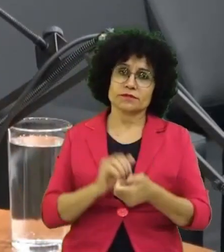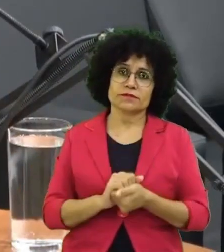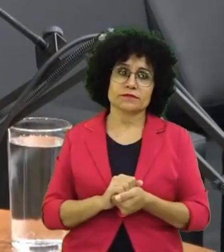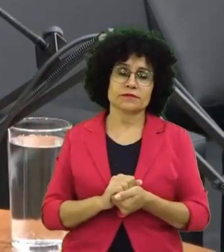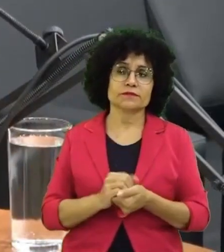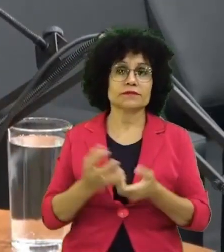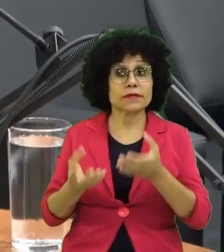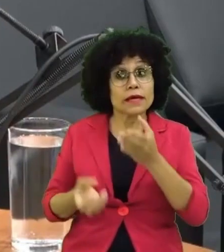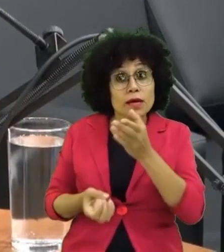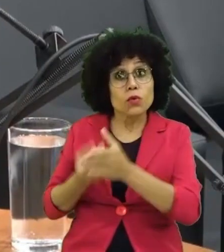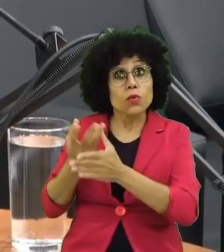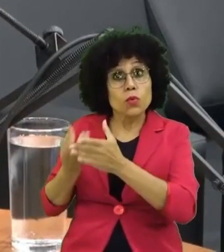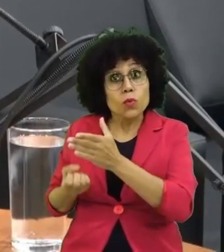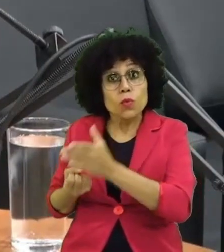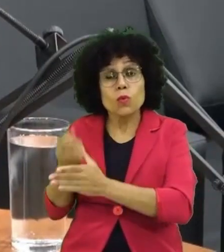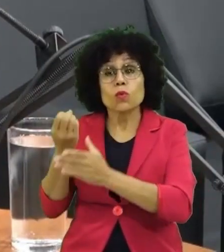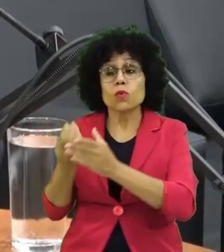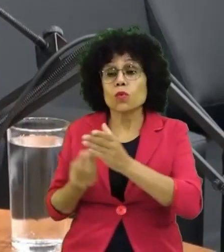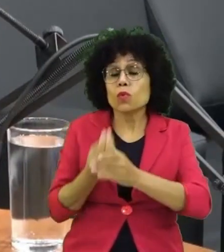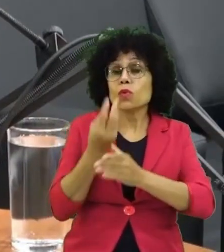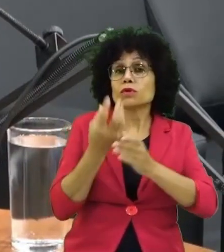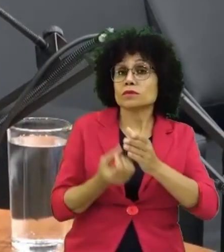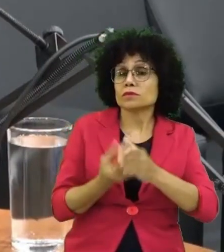está construindo alguns